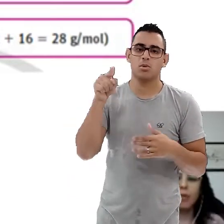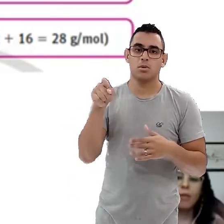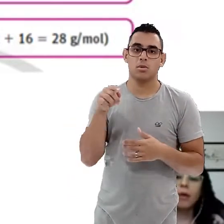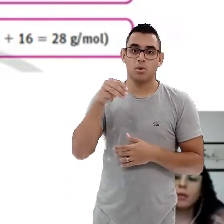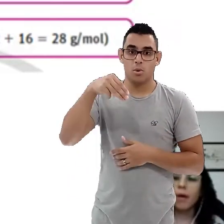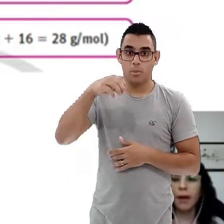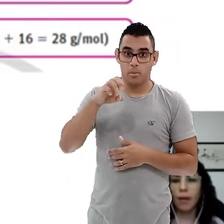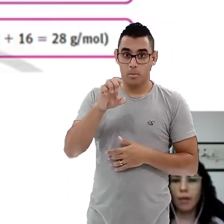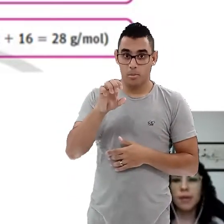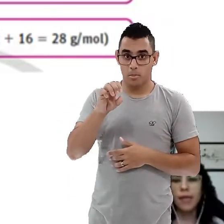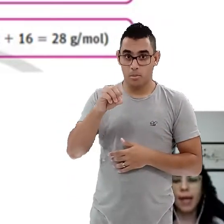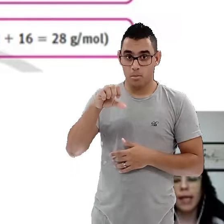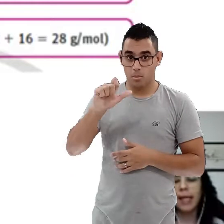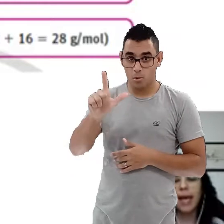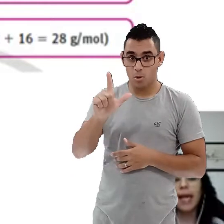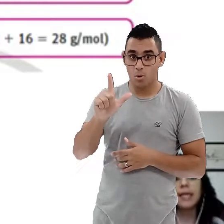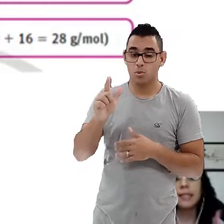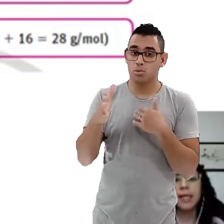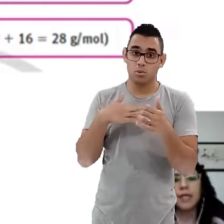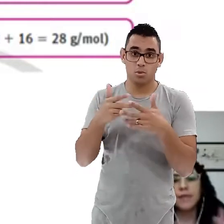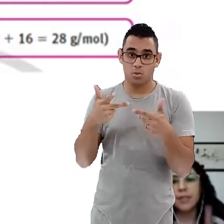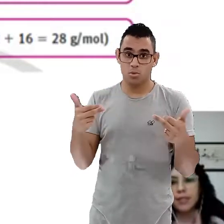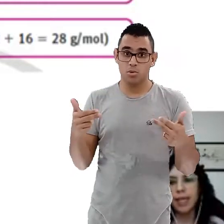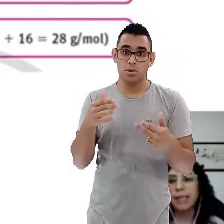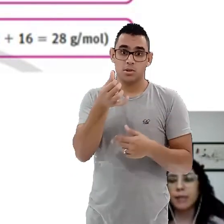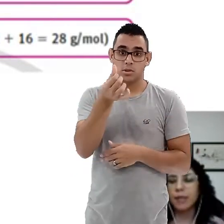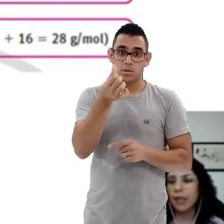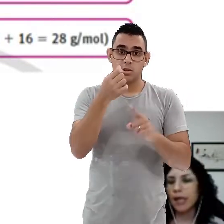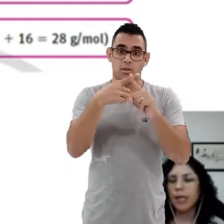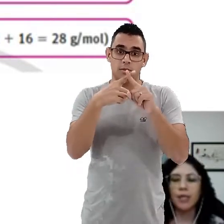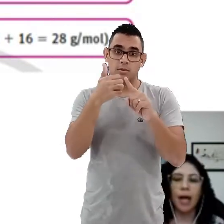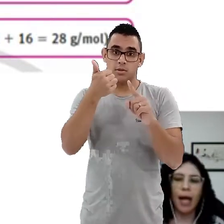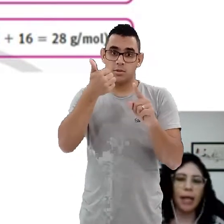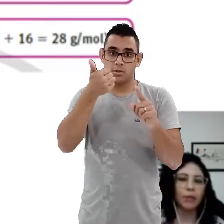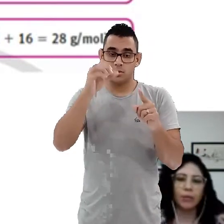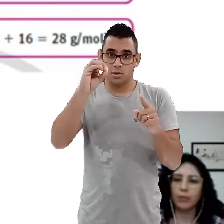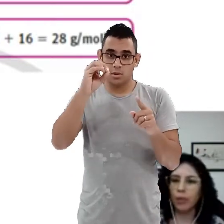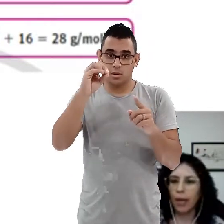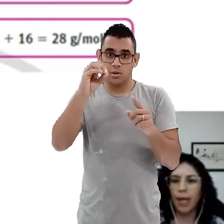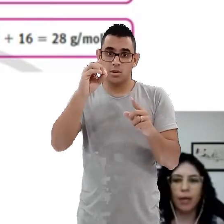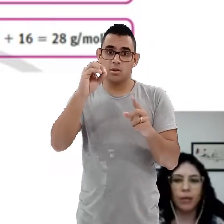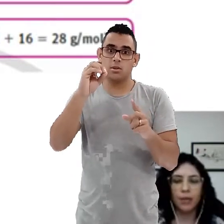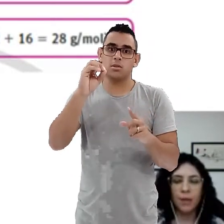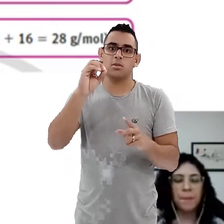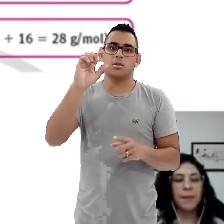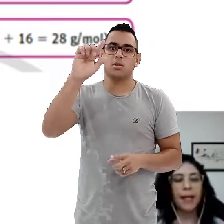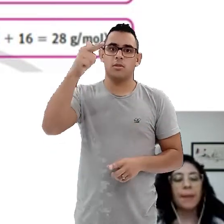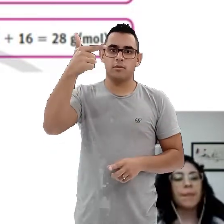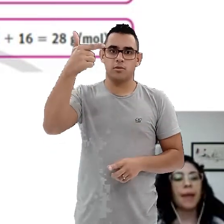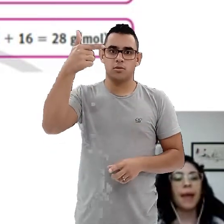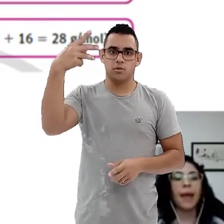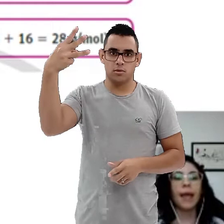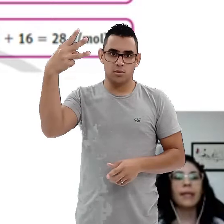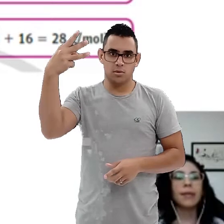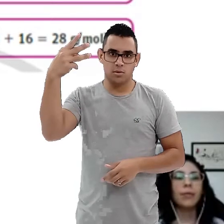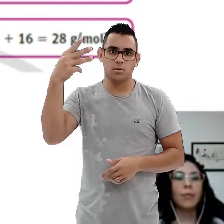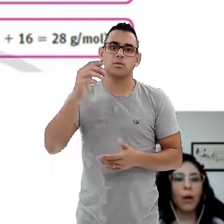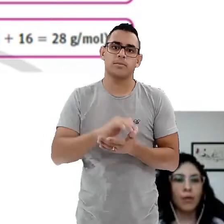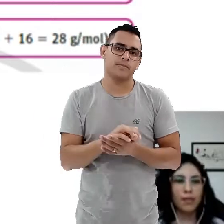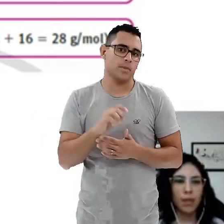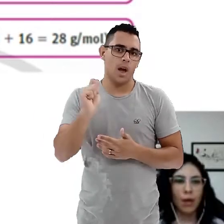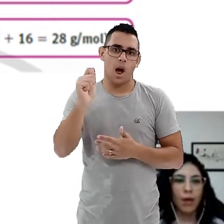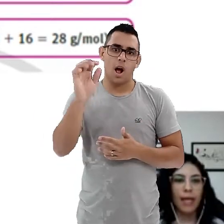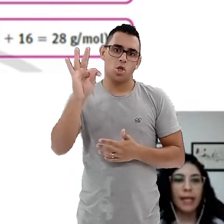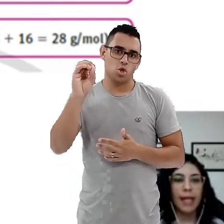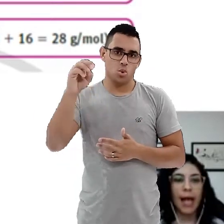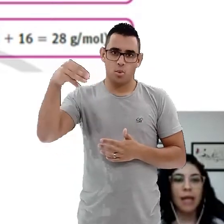de CO, 1 mol de qualquer coisa, ele é 6 vezes 10 a 23 átomos, moléculas, tá? Então, 1 mol